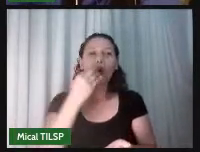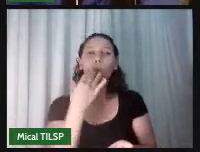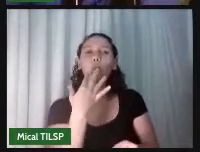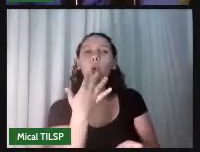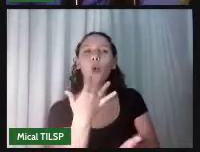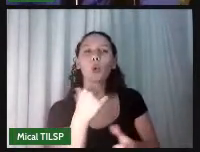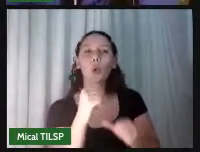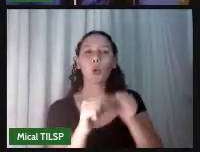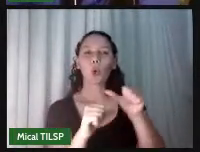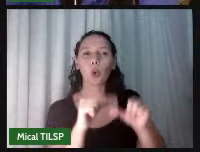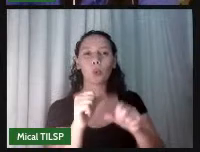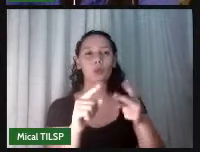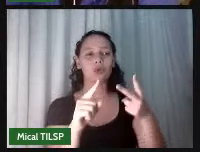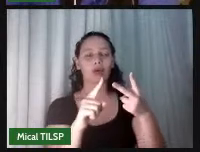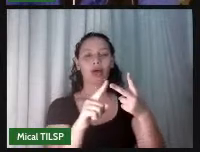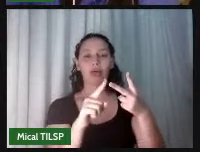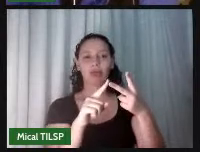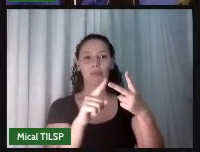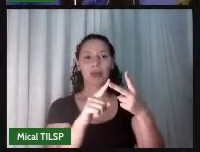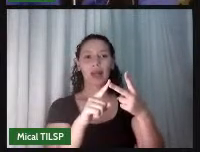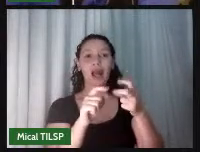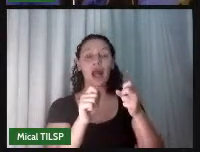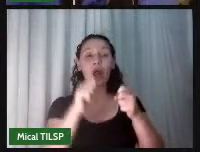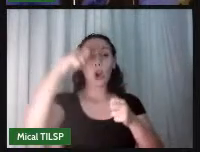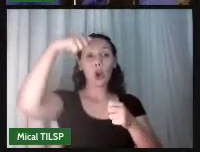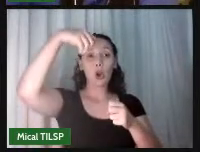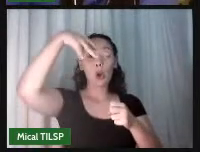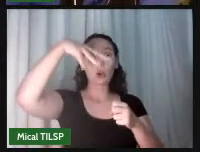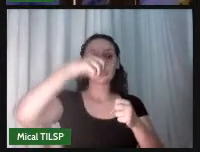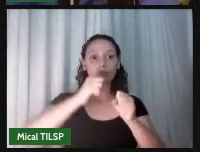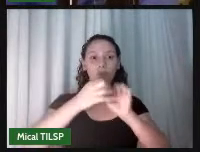materiais odontológicos são fluorescentes, né, então,